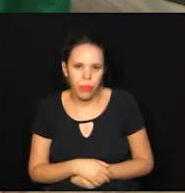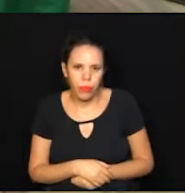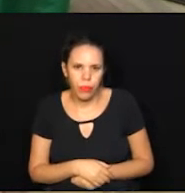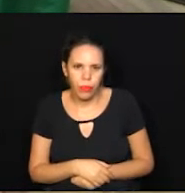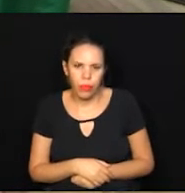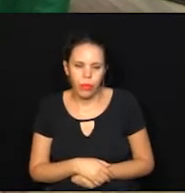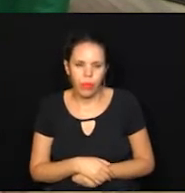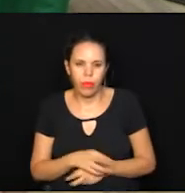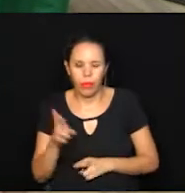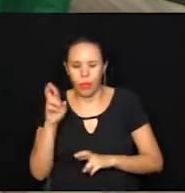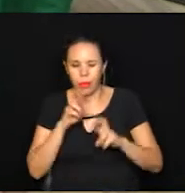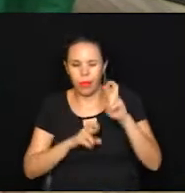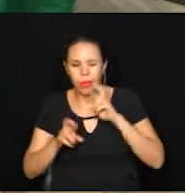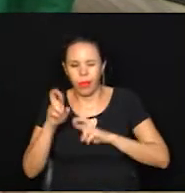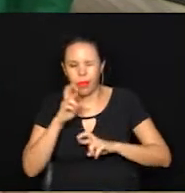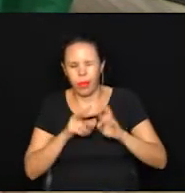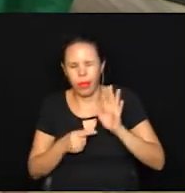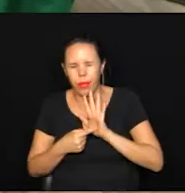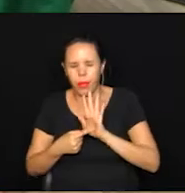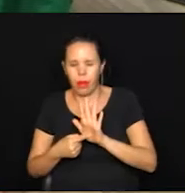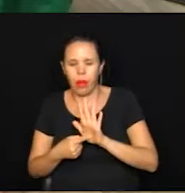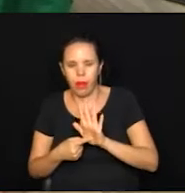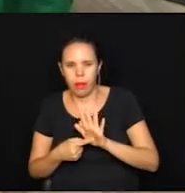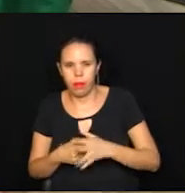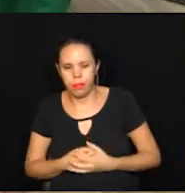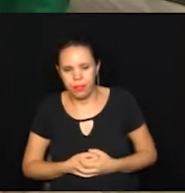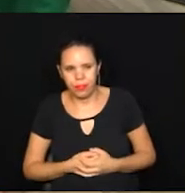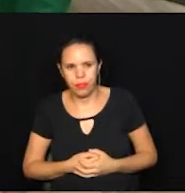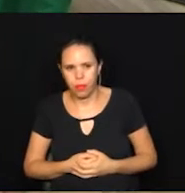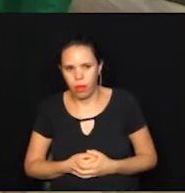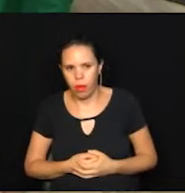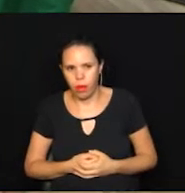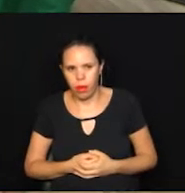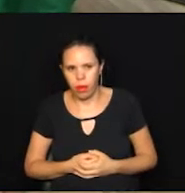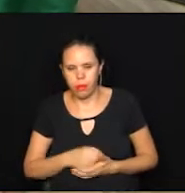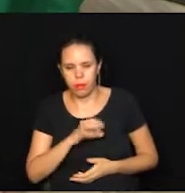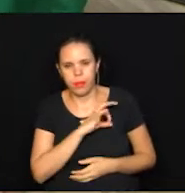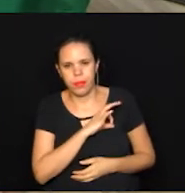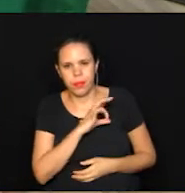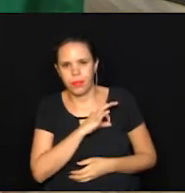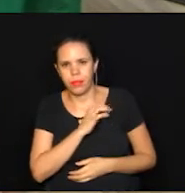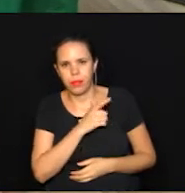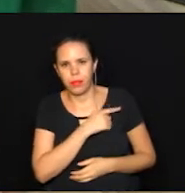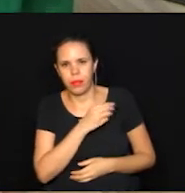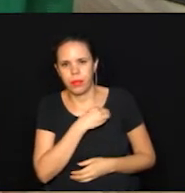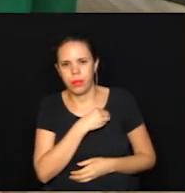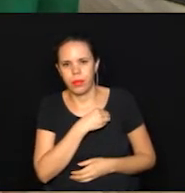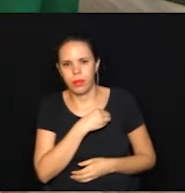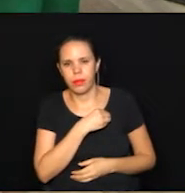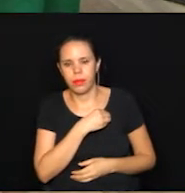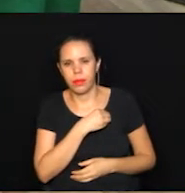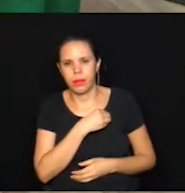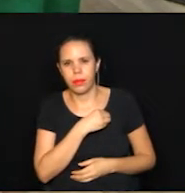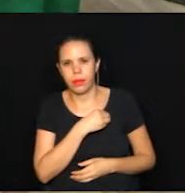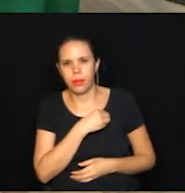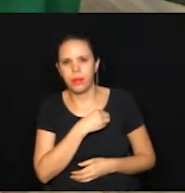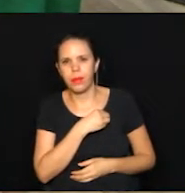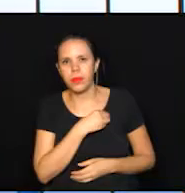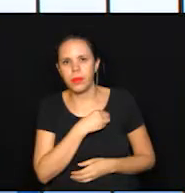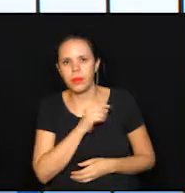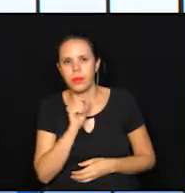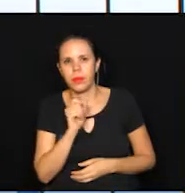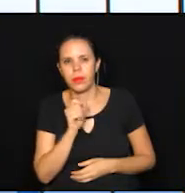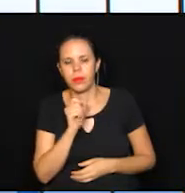dessa questão da fiscalização. A gente mostrou aí a polícia, né, a guarda municipal. Lembrando que